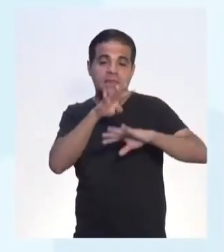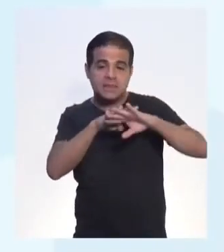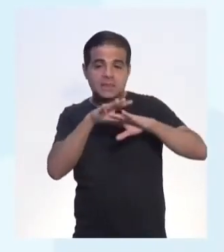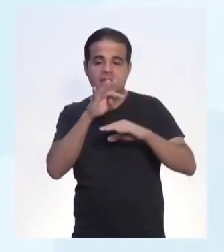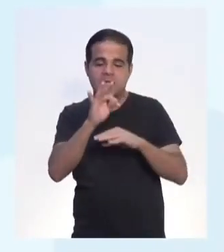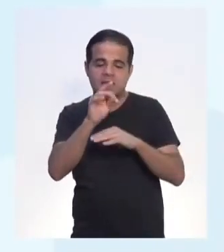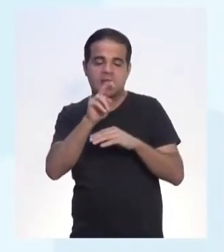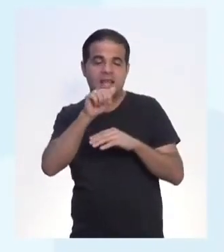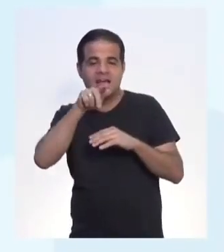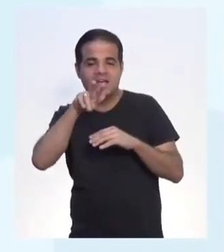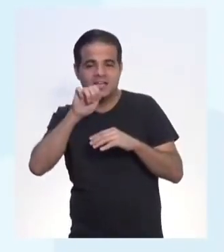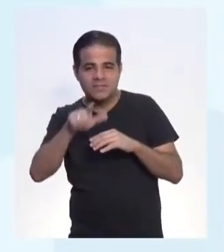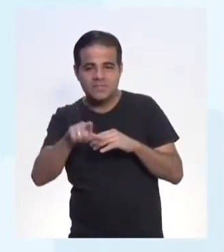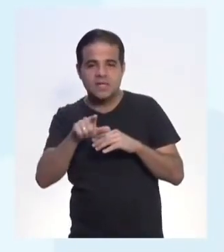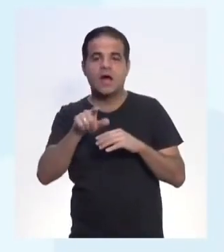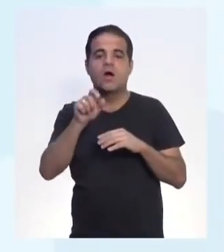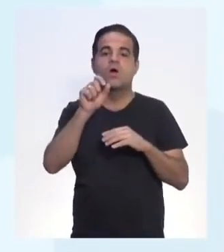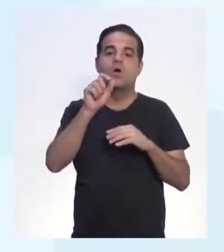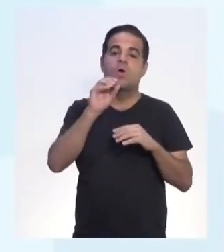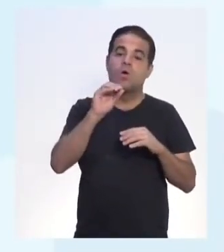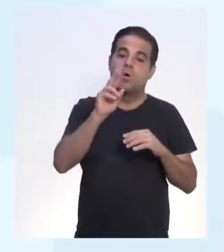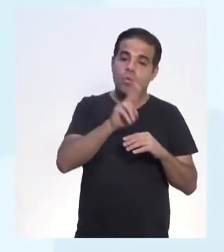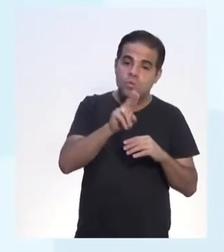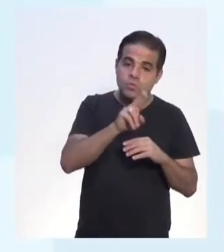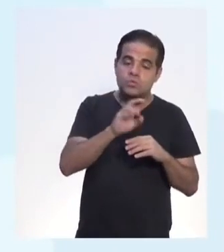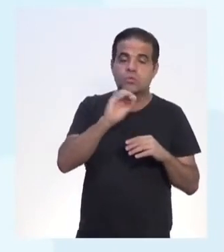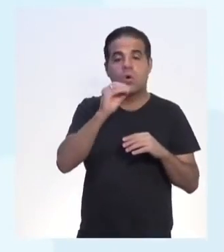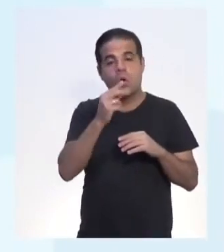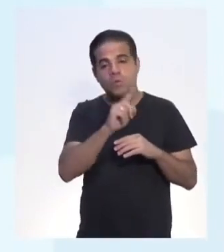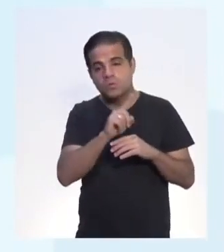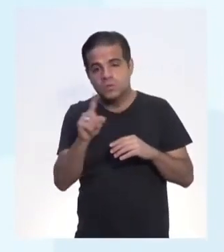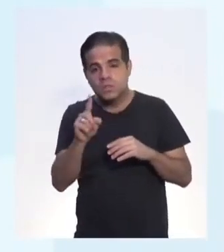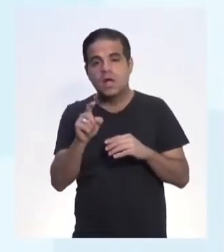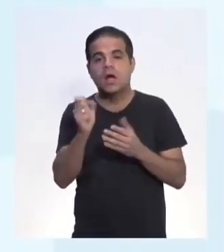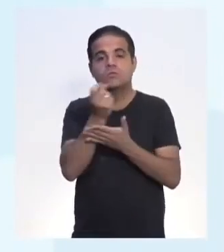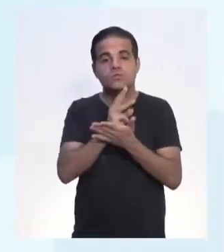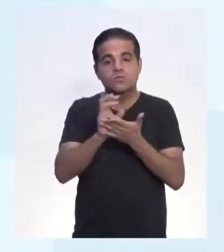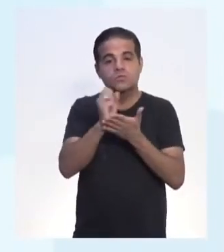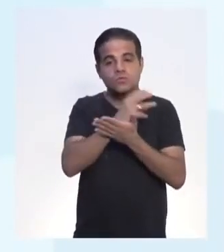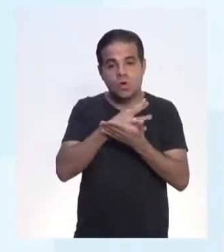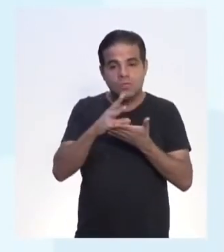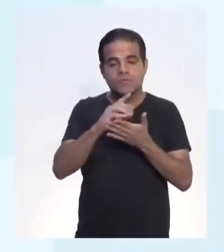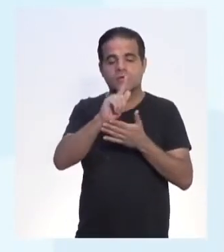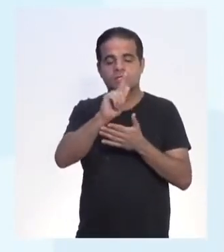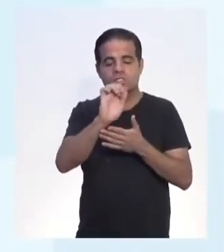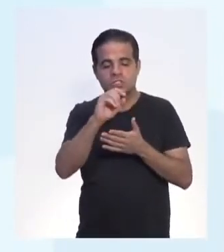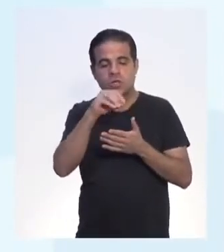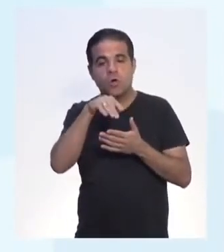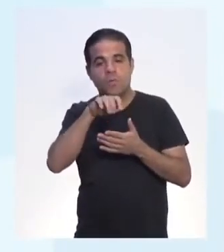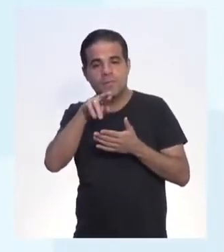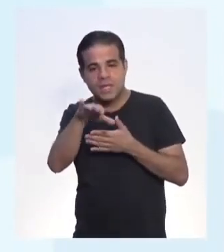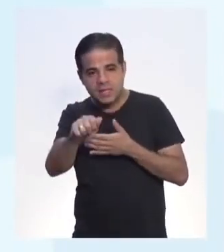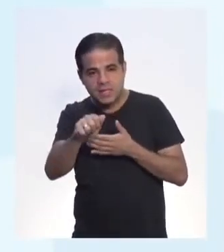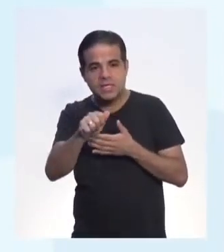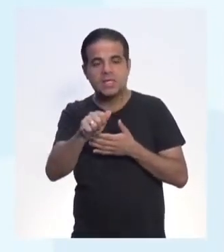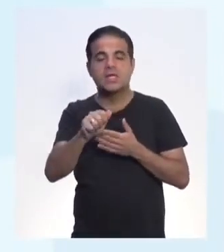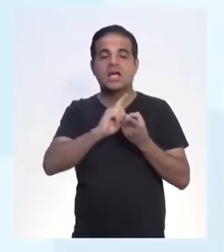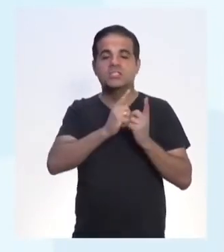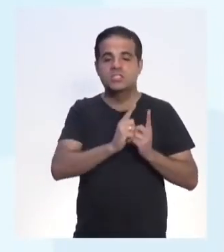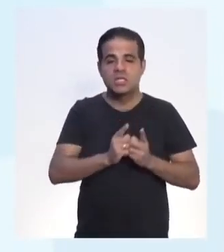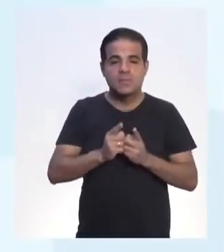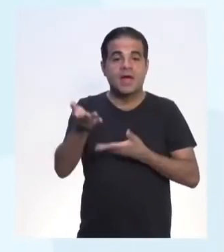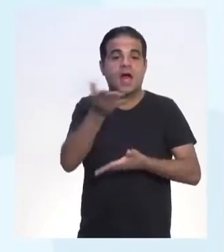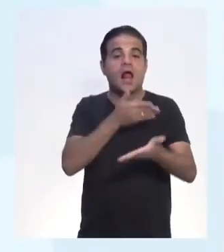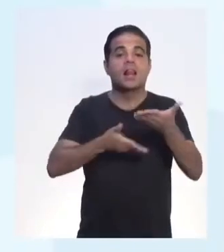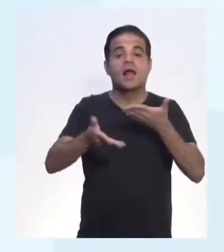com ou sem o uso de software de geometria dinâmica. Então, o objetivo aí, né, é a relação entre os ângulos